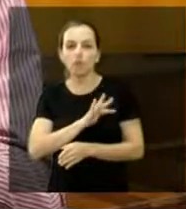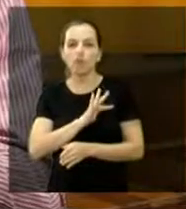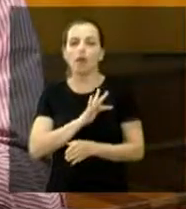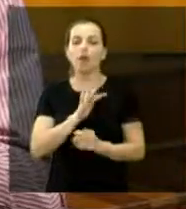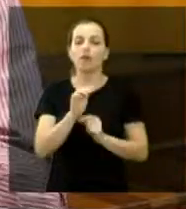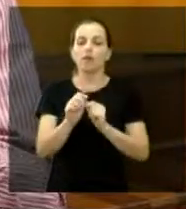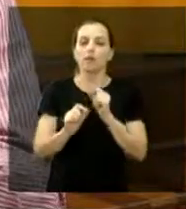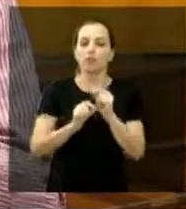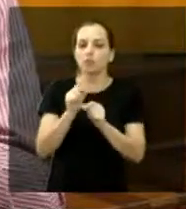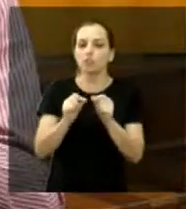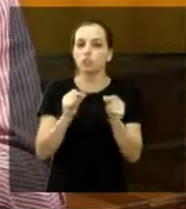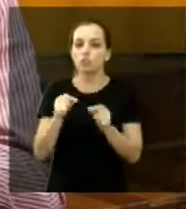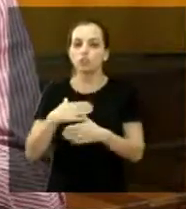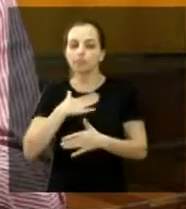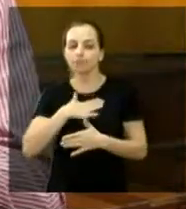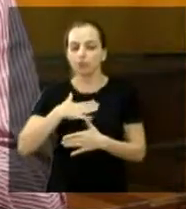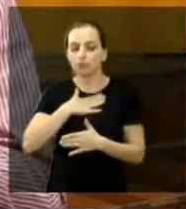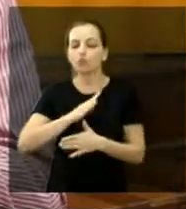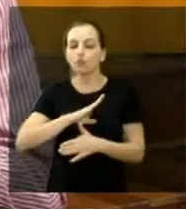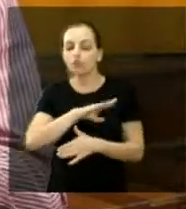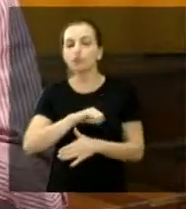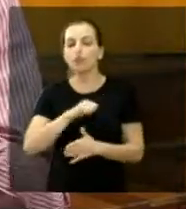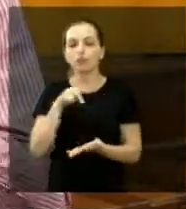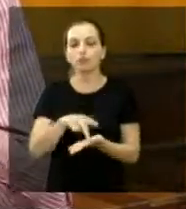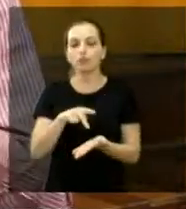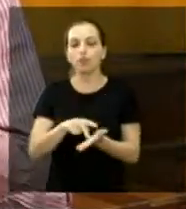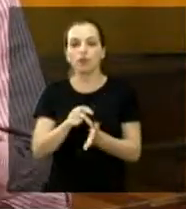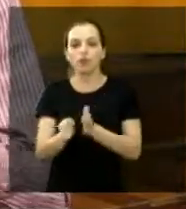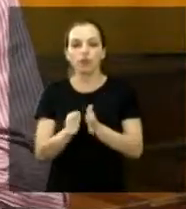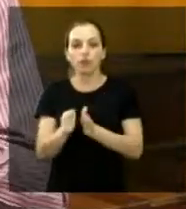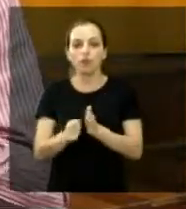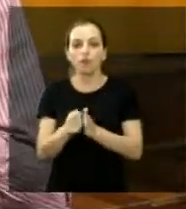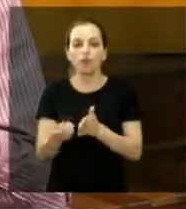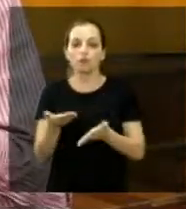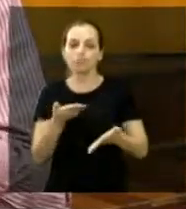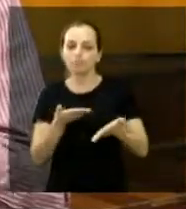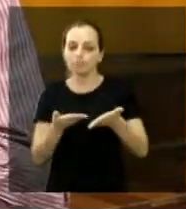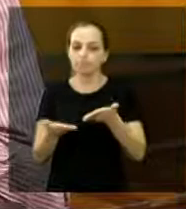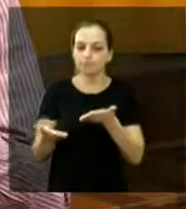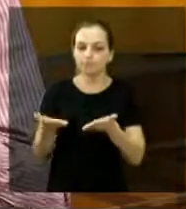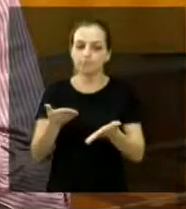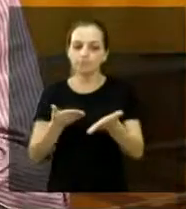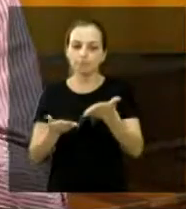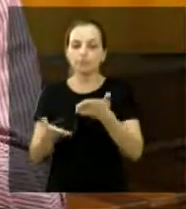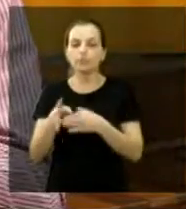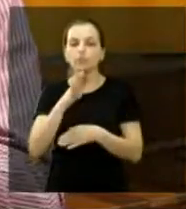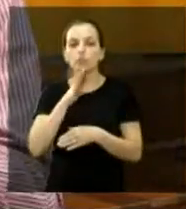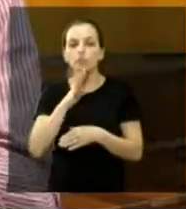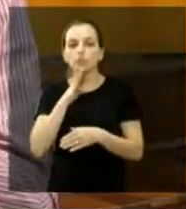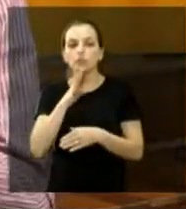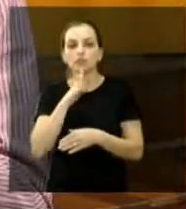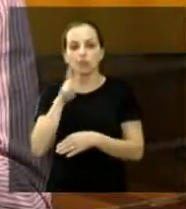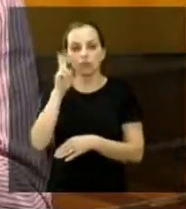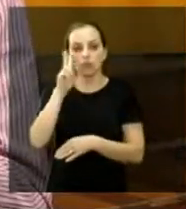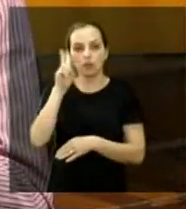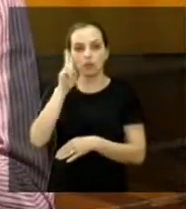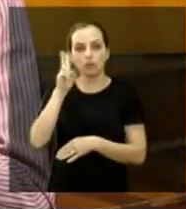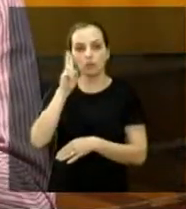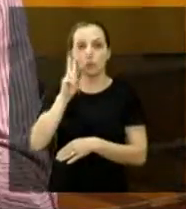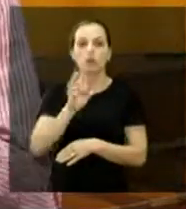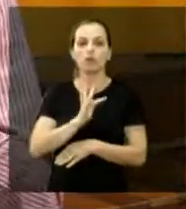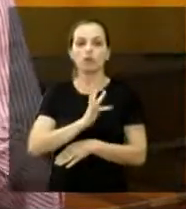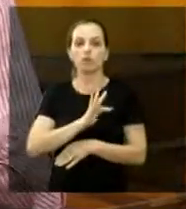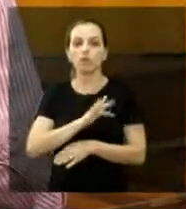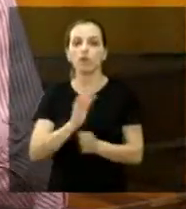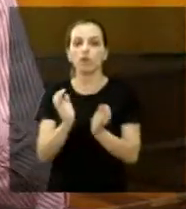né? E aqui na cidade, é claro, a gente foi se entendendo mais, se entrosando mais, conhecendo melhor a história da Ferroviária. E